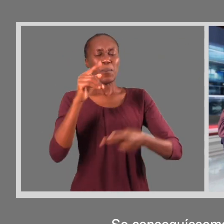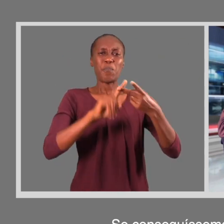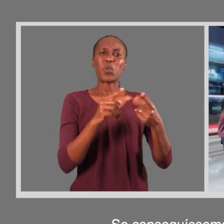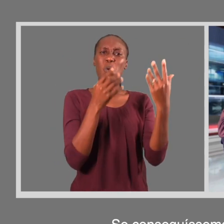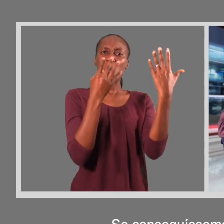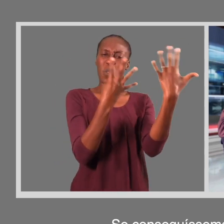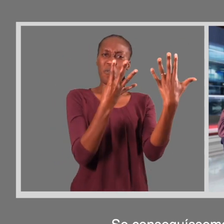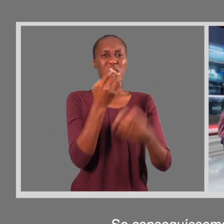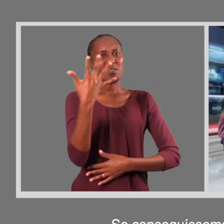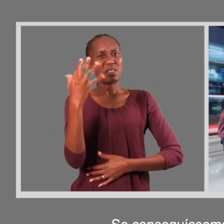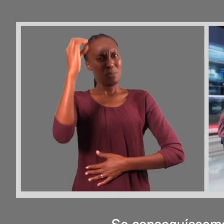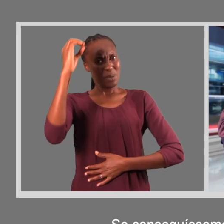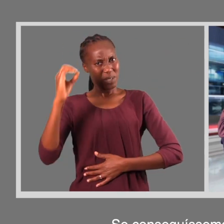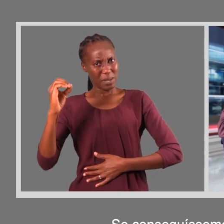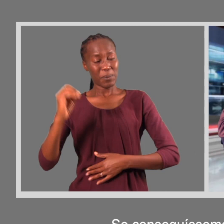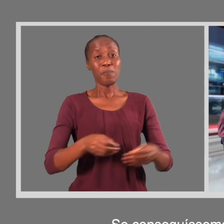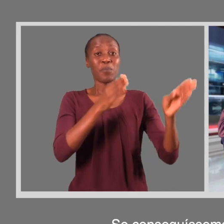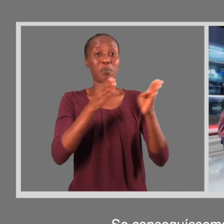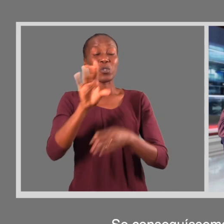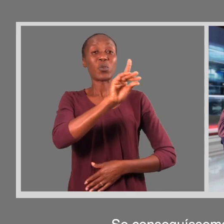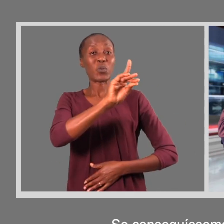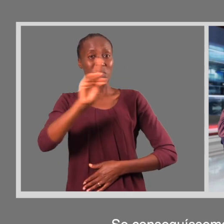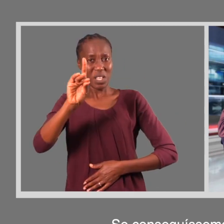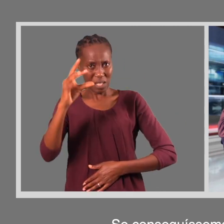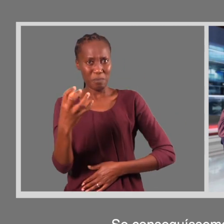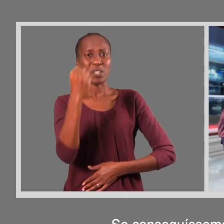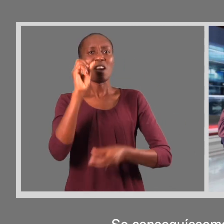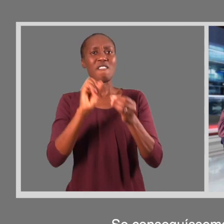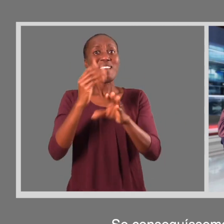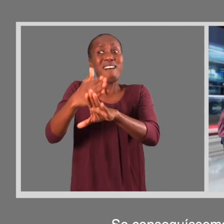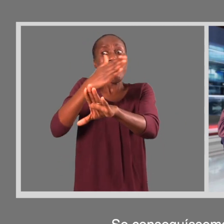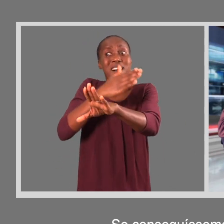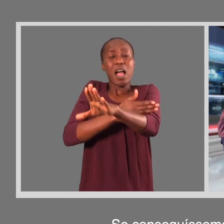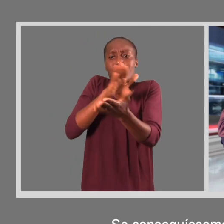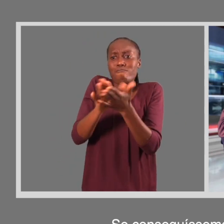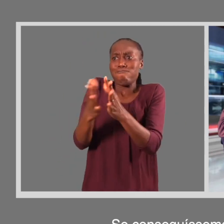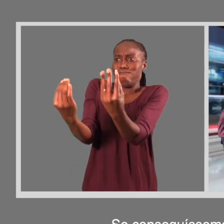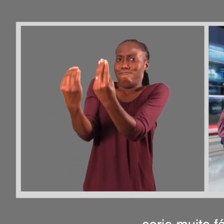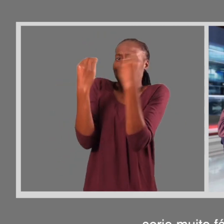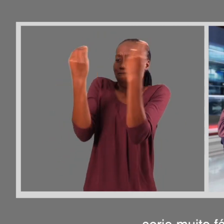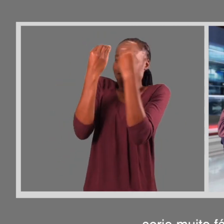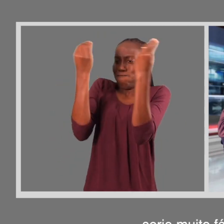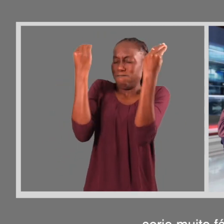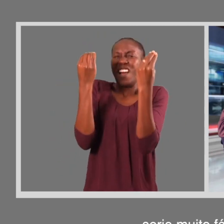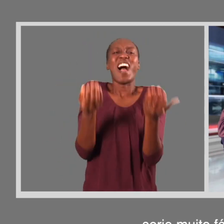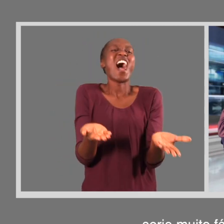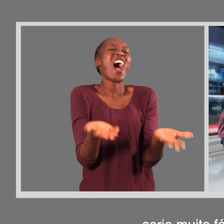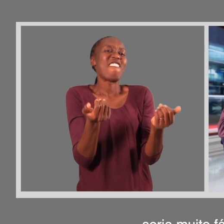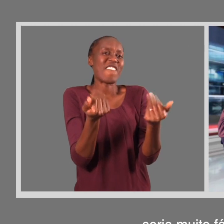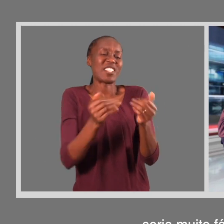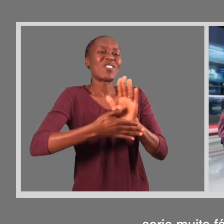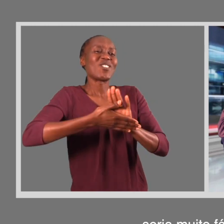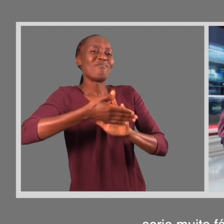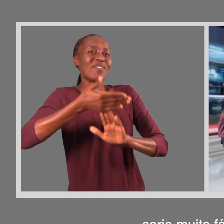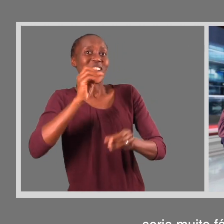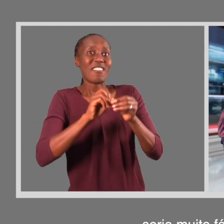95% das pessoas com deficiência tivessem a formação profissional, seria mais fácil concorrer